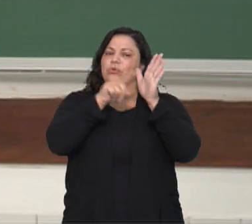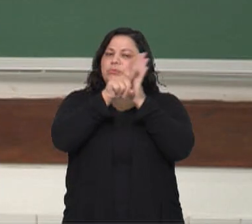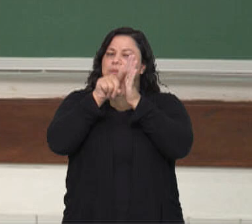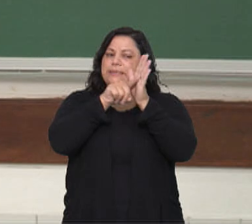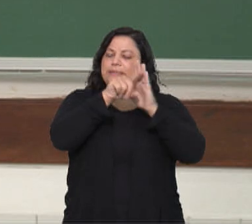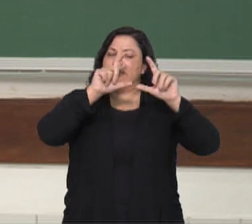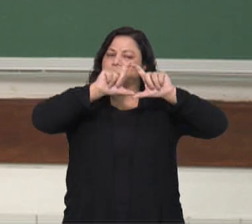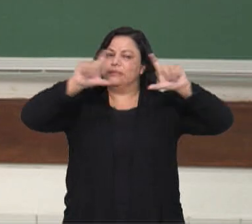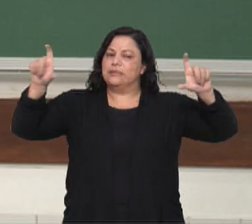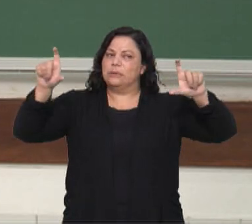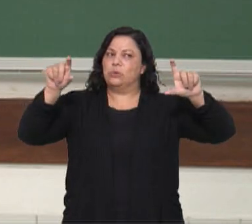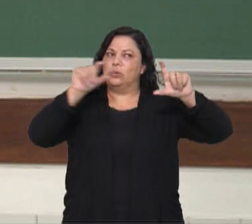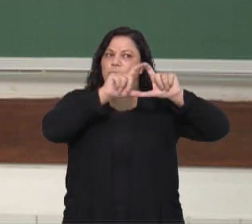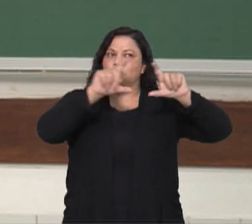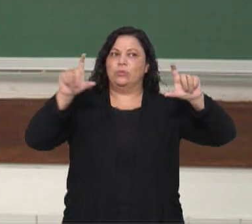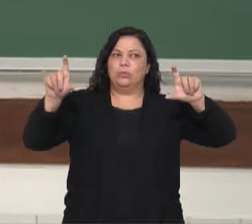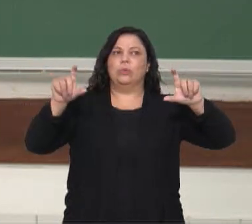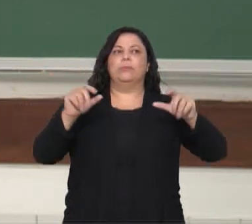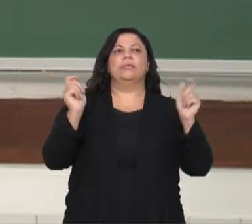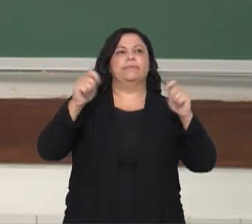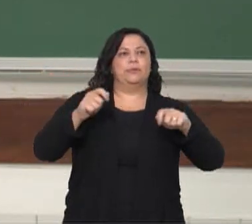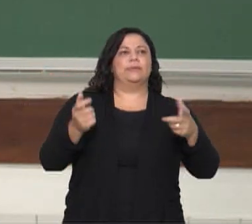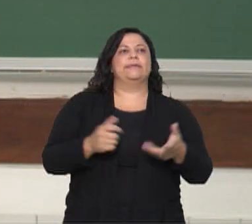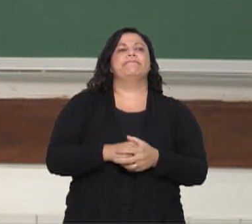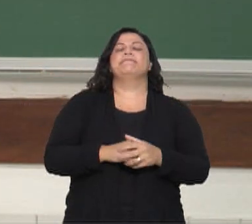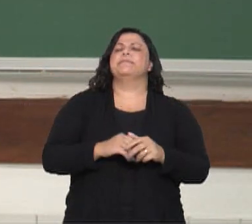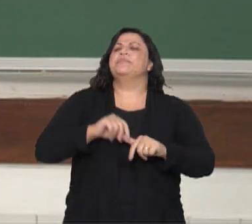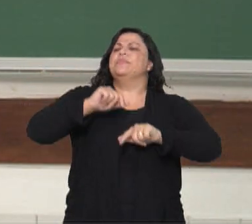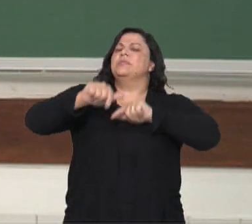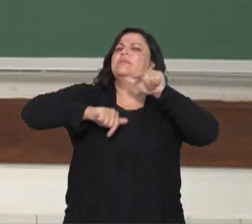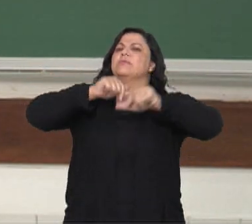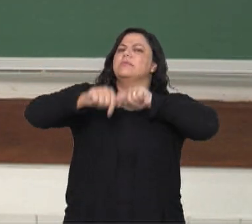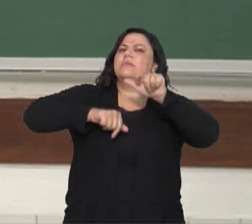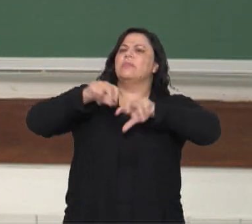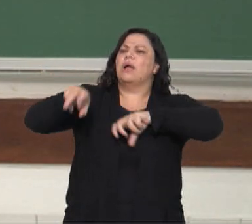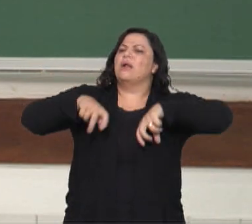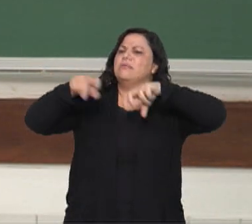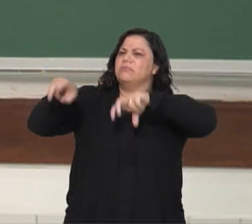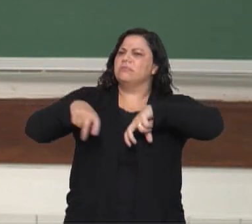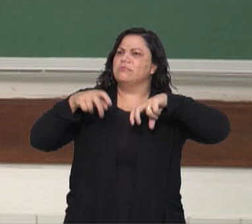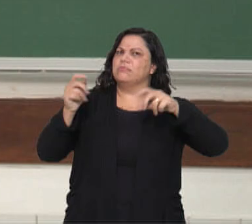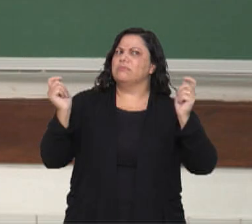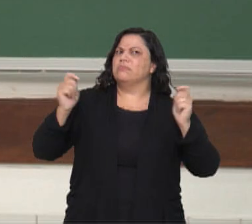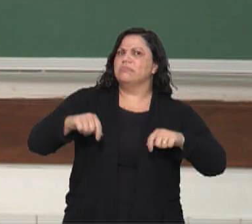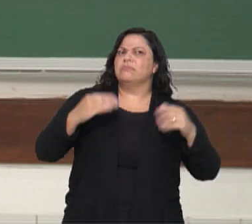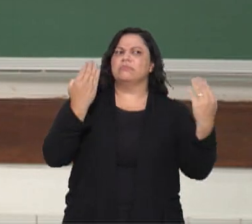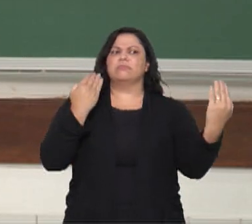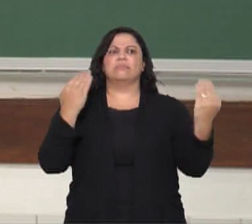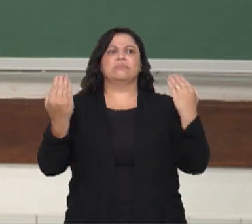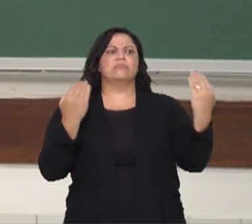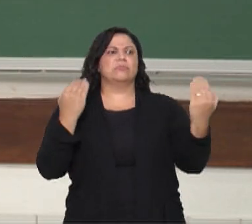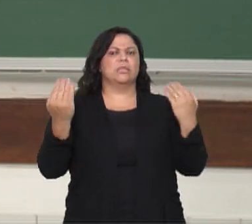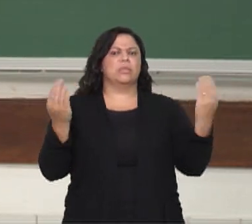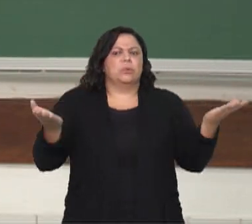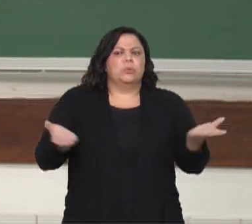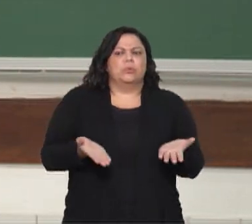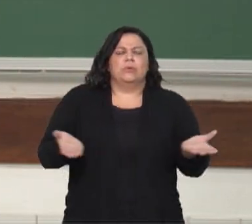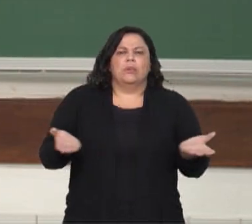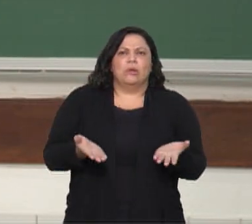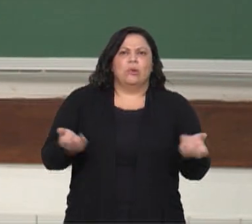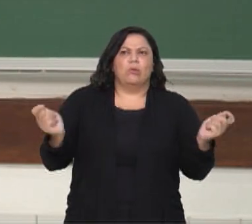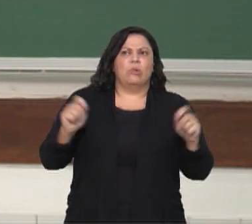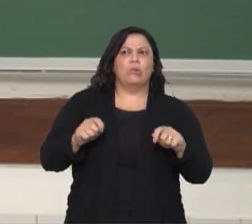Podemos colocar essas atividades agrícolas, comparado com o que é hoje, está